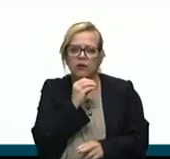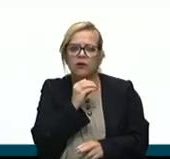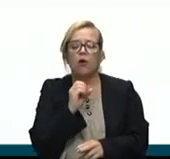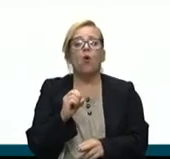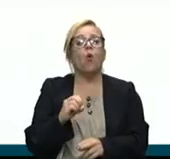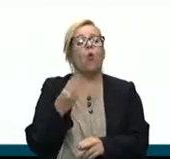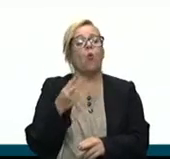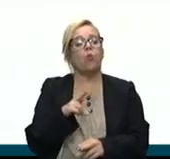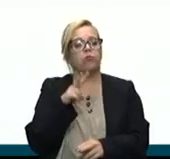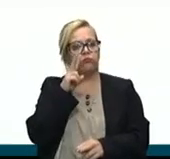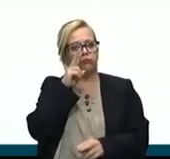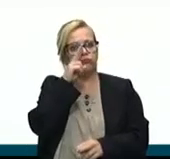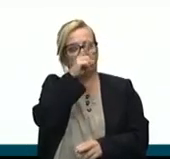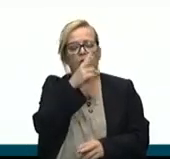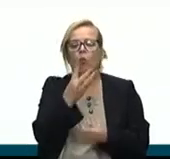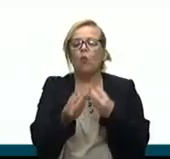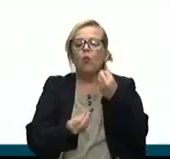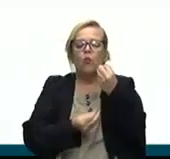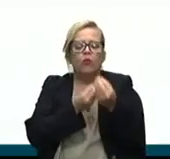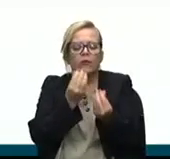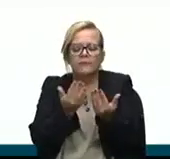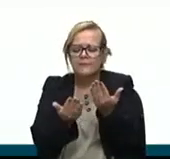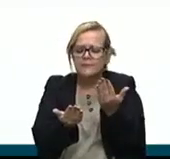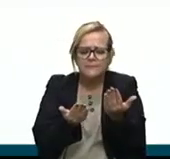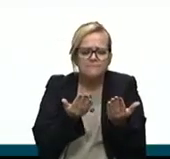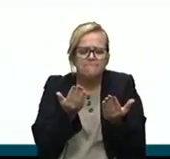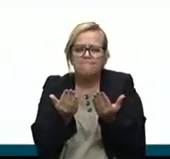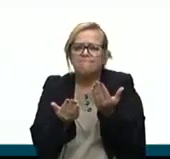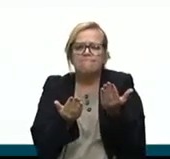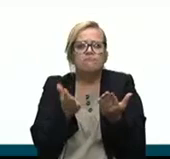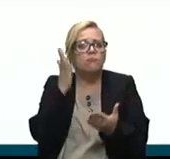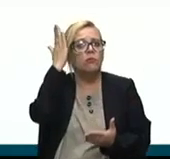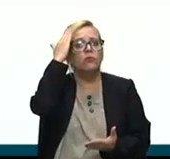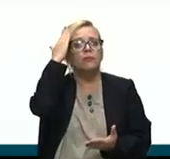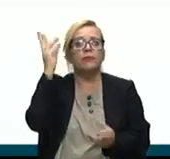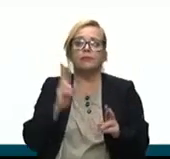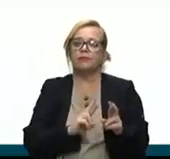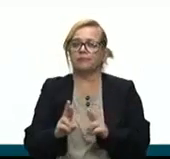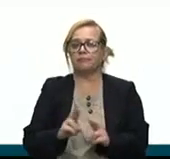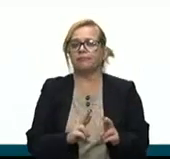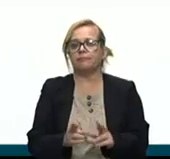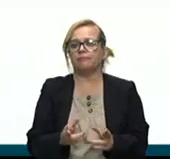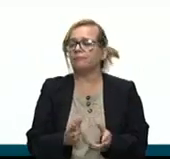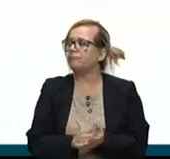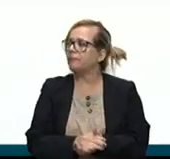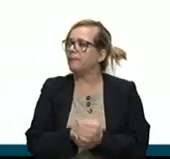forma podemos mensurar, de que forma podemos medir essa relação?